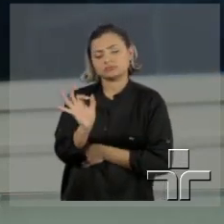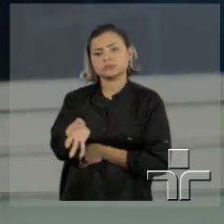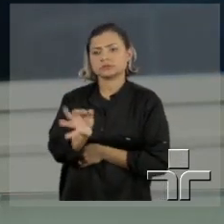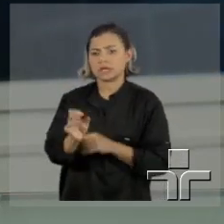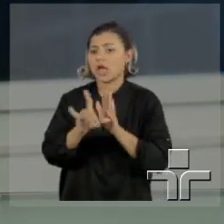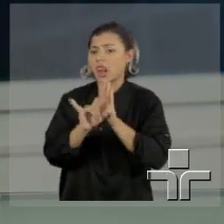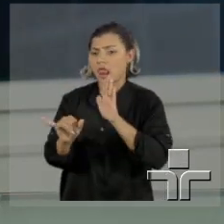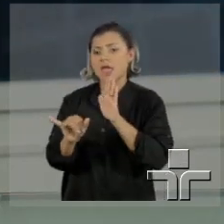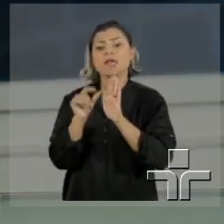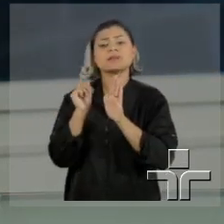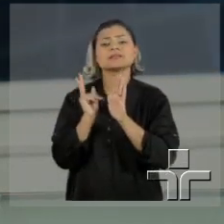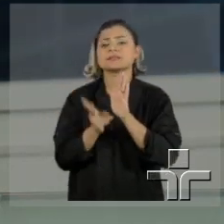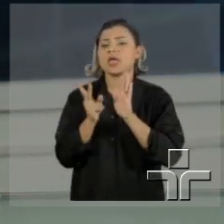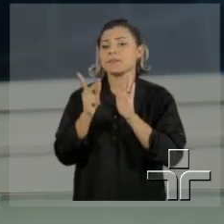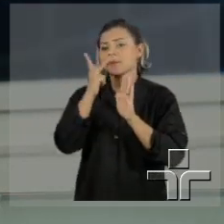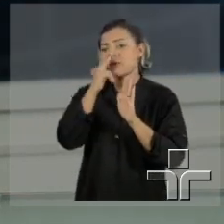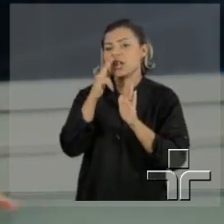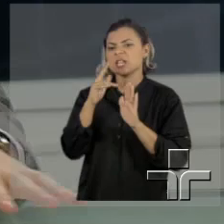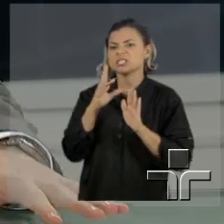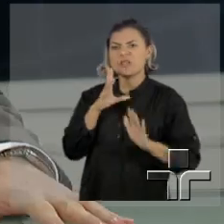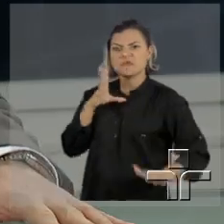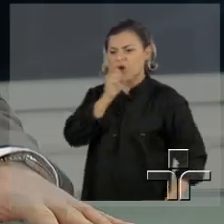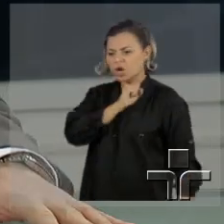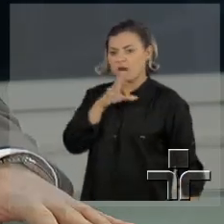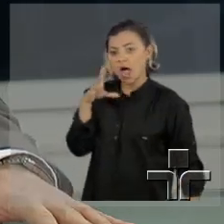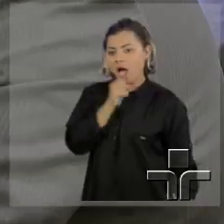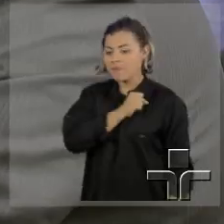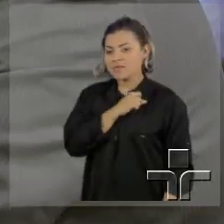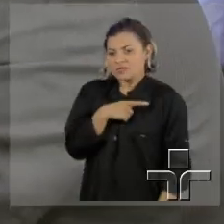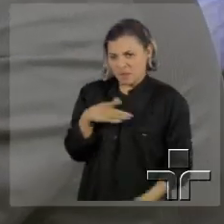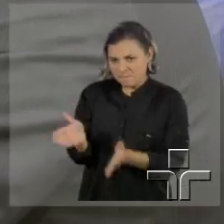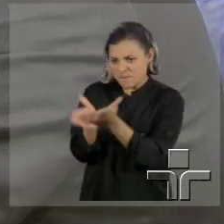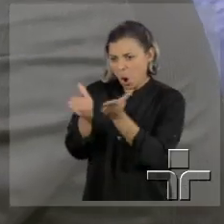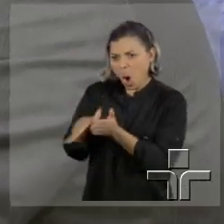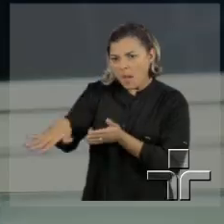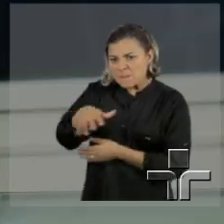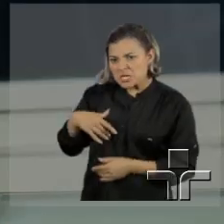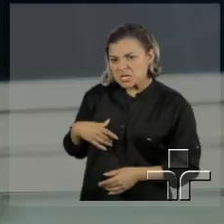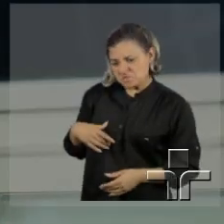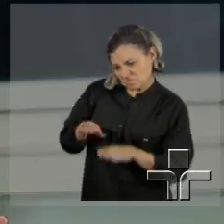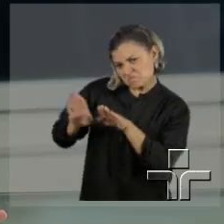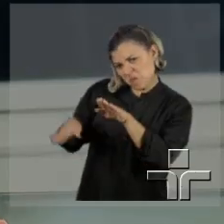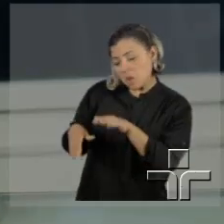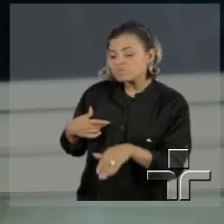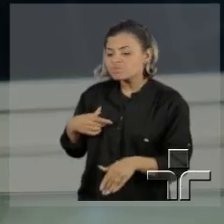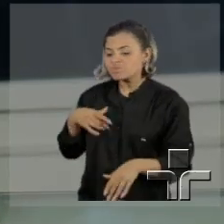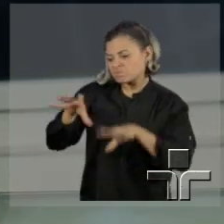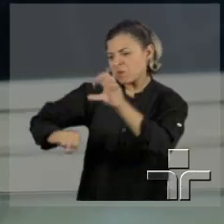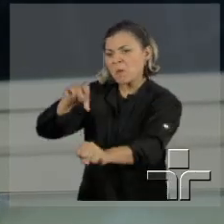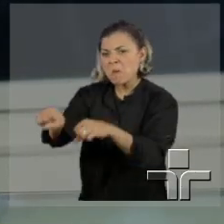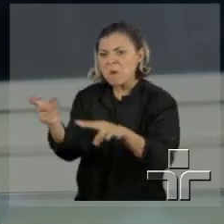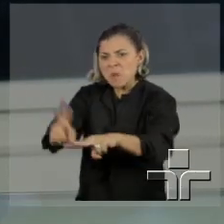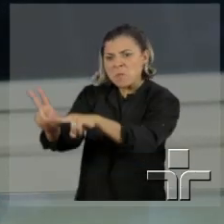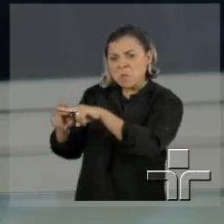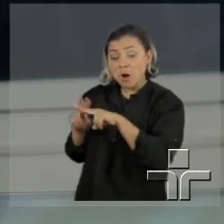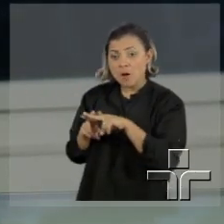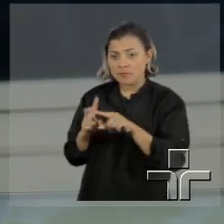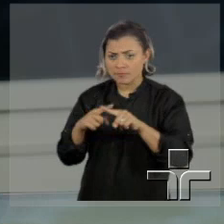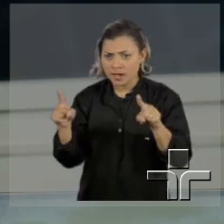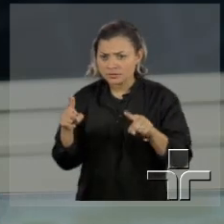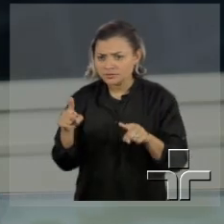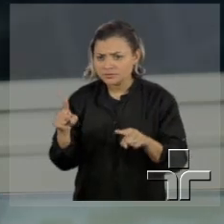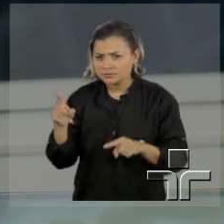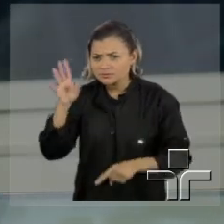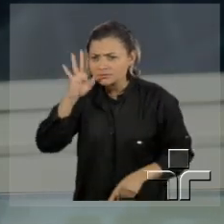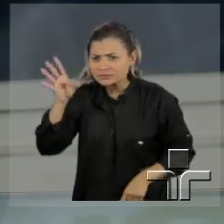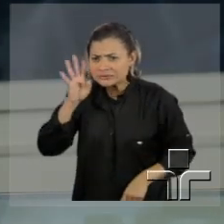lei sempre foi muito rápida e muito forte com os mais desprotegidos, enfim. Agora, se a gente quer pensar numa república, ou seja,